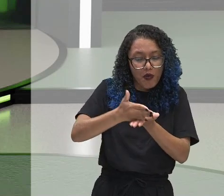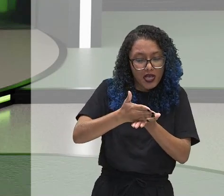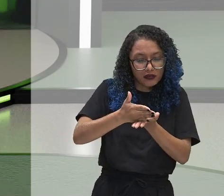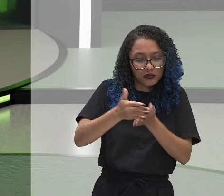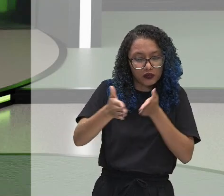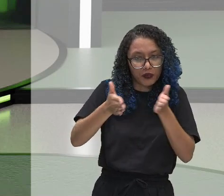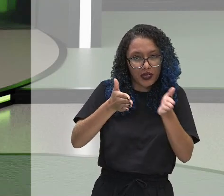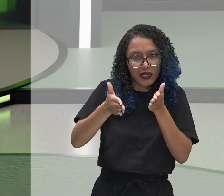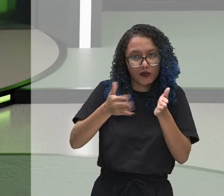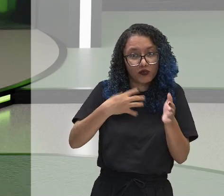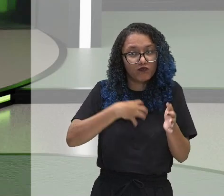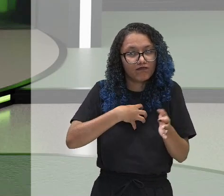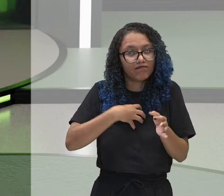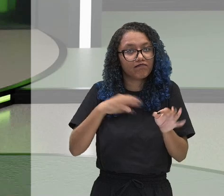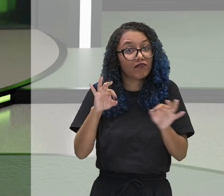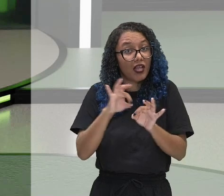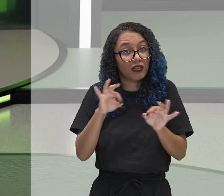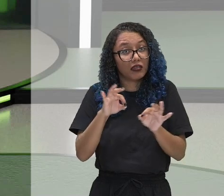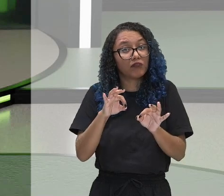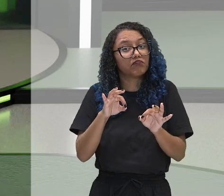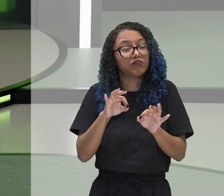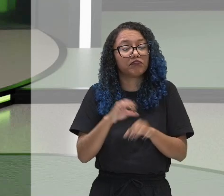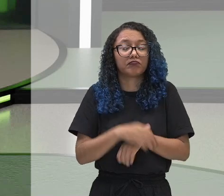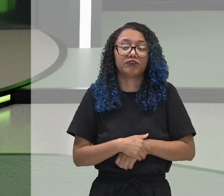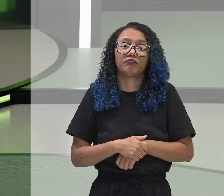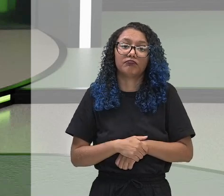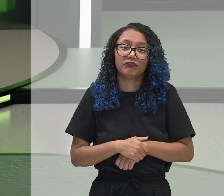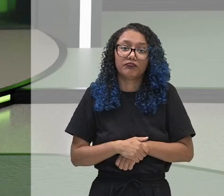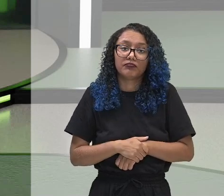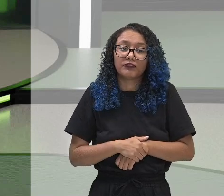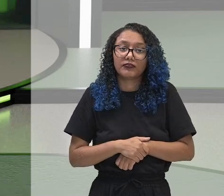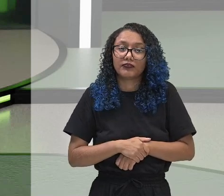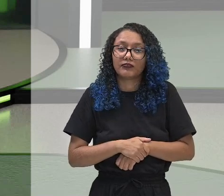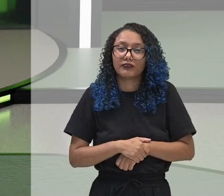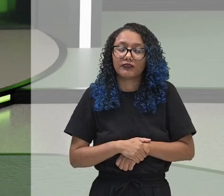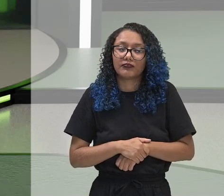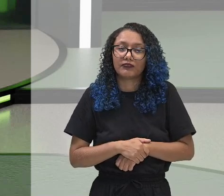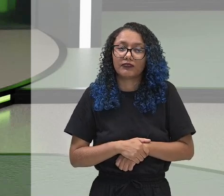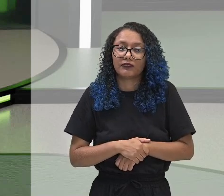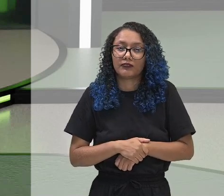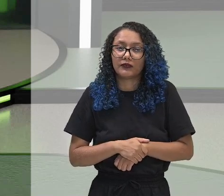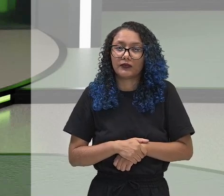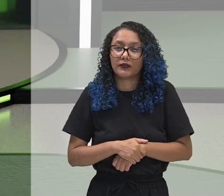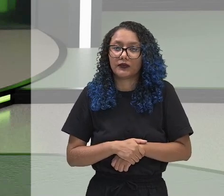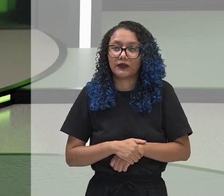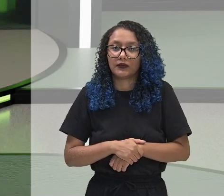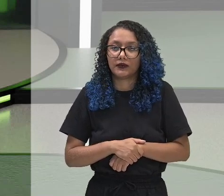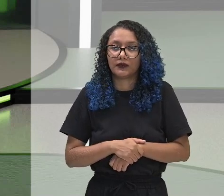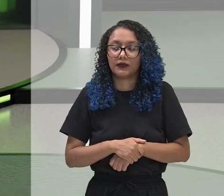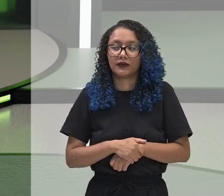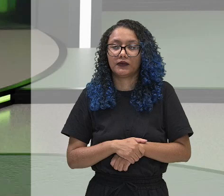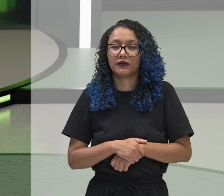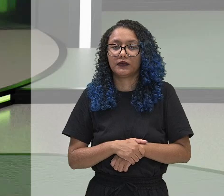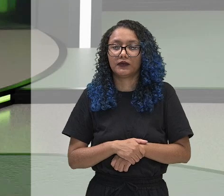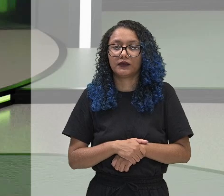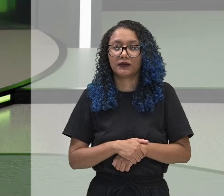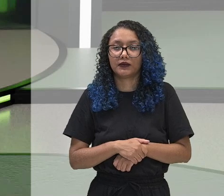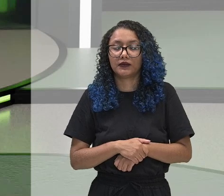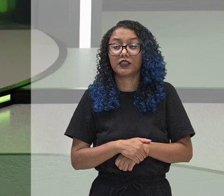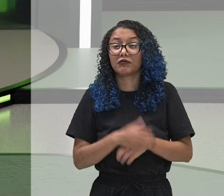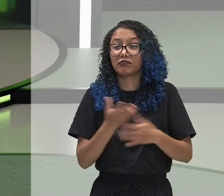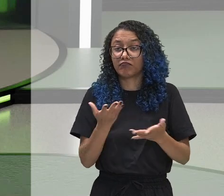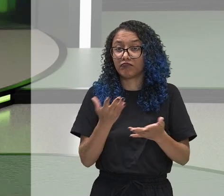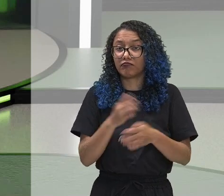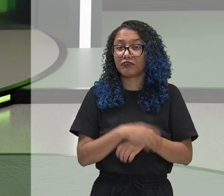apresentam sintomas. Então, para que você evite situações e incômodos